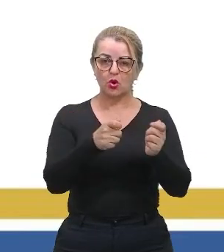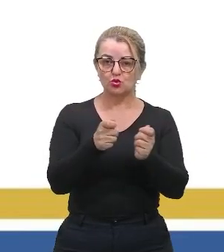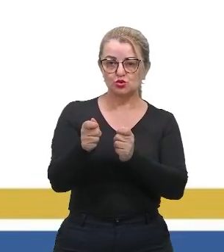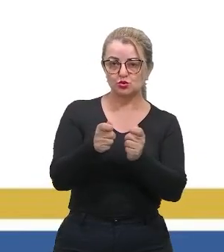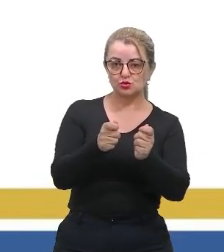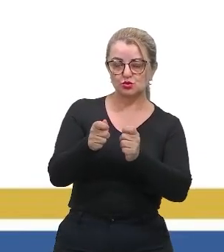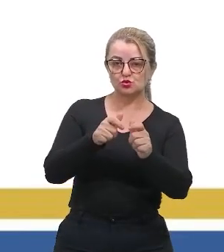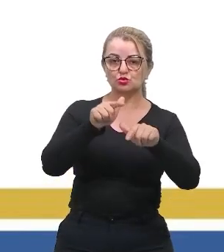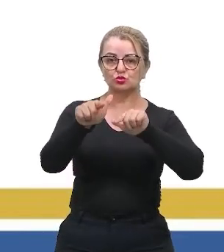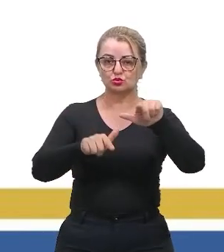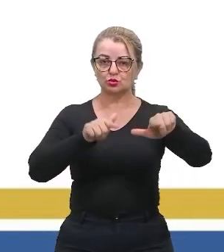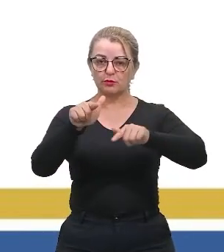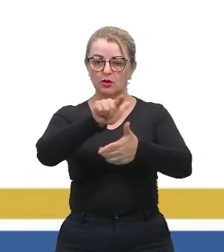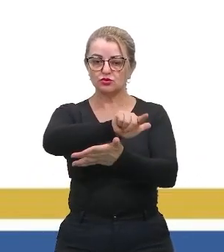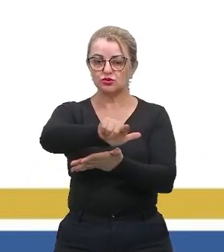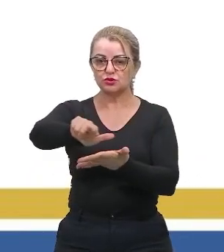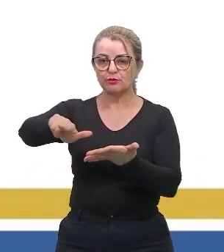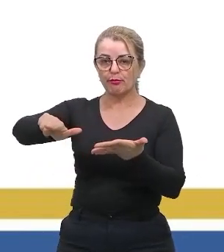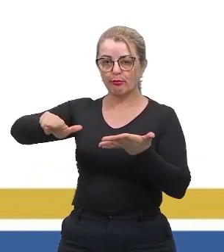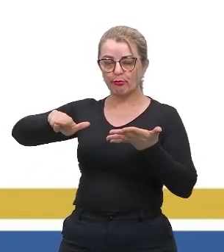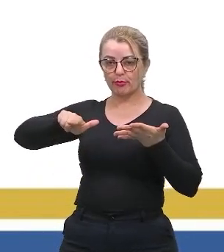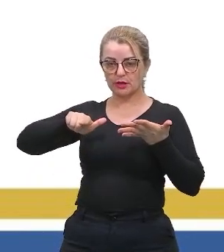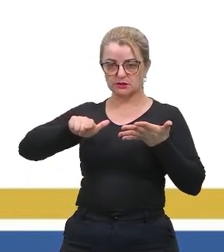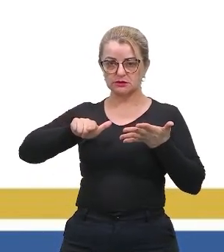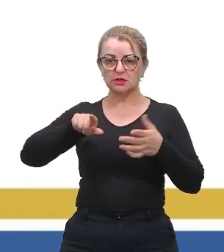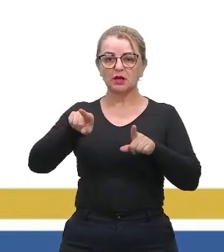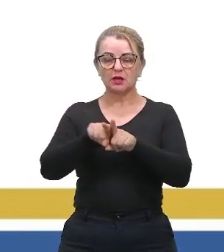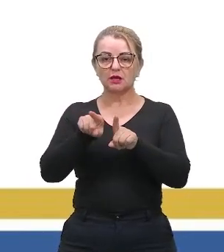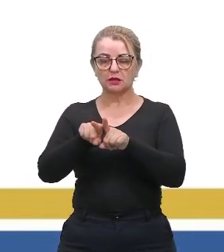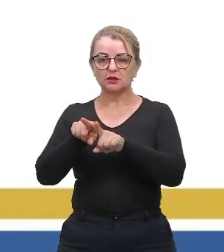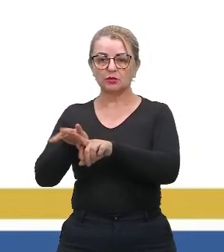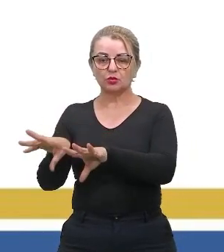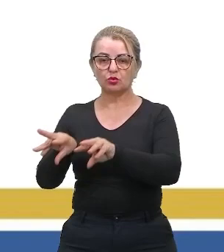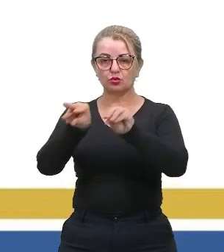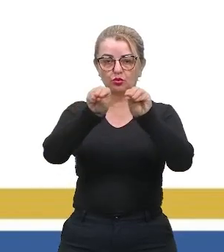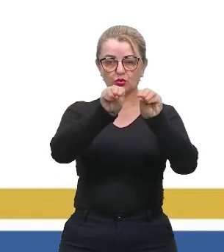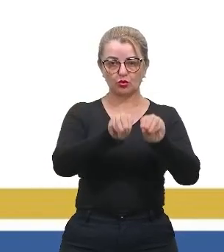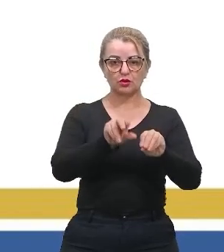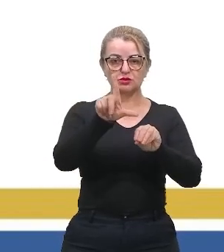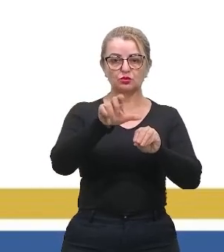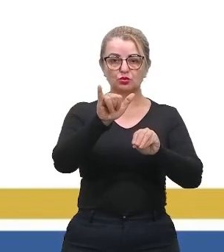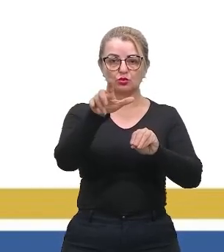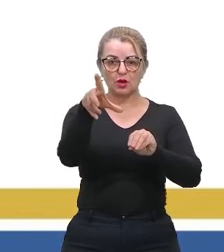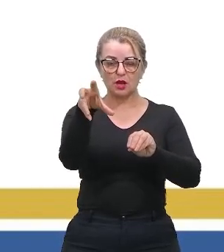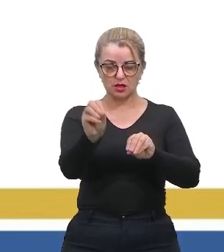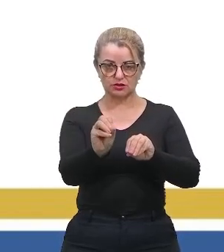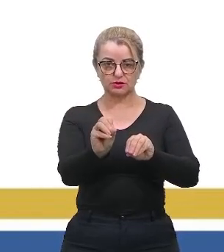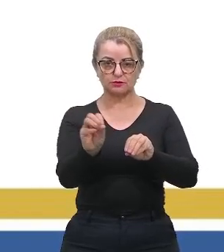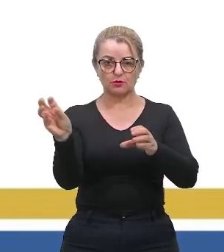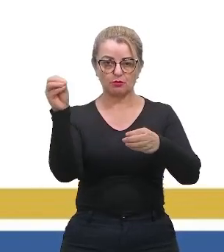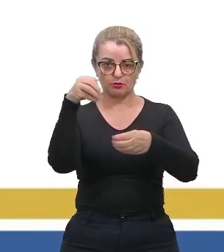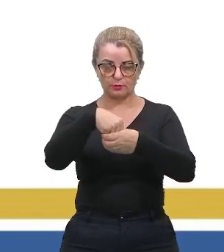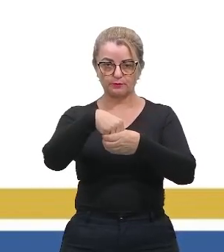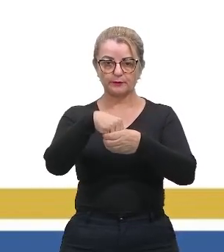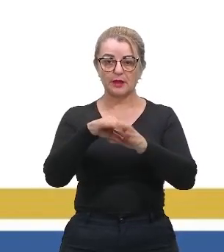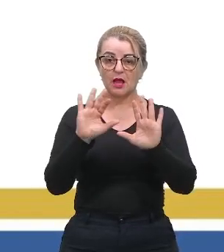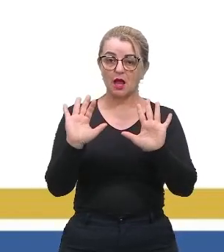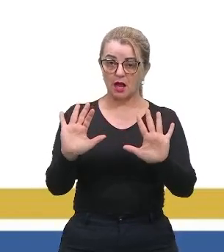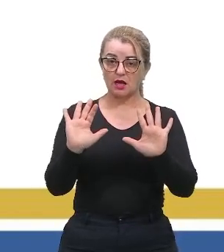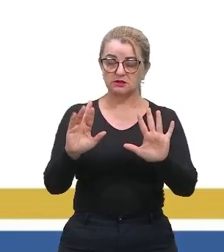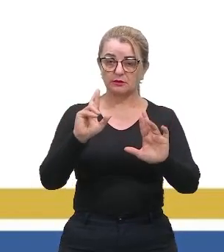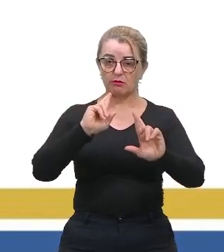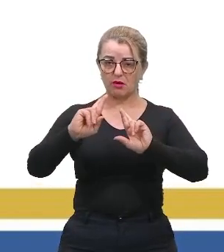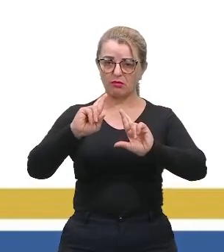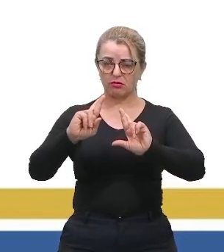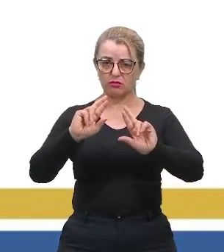dos serviços de limpeza e coleta dos resíduos urbanos, que é o lixo. No entanto, há relatos de